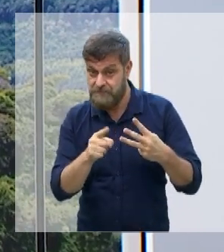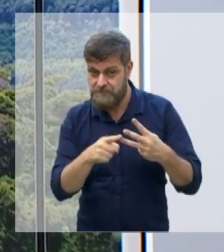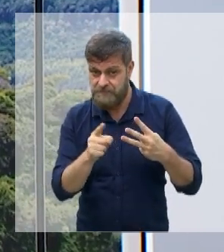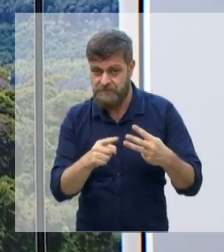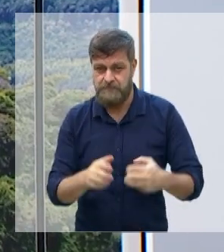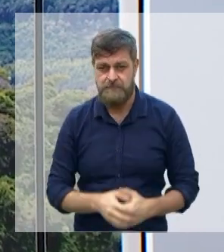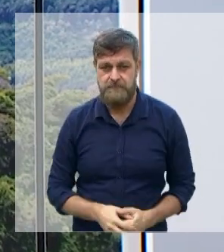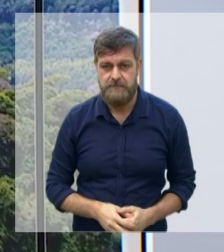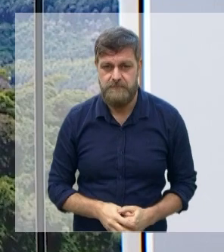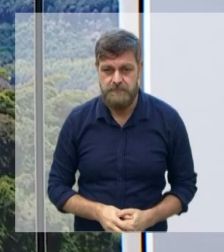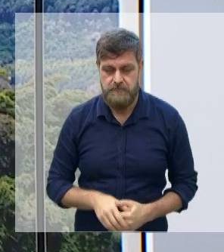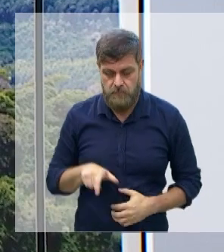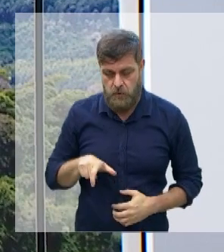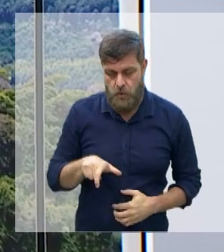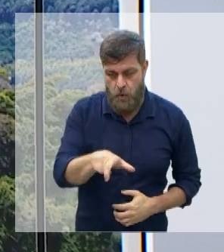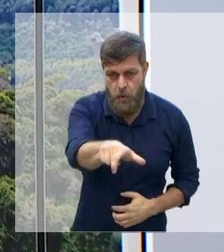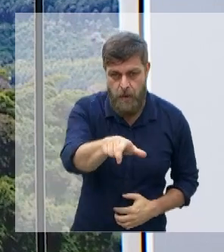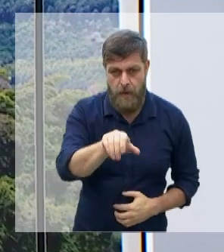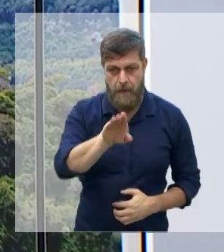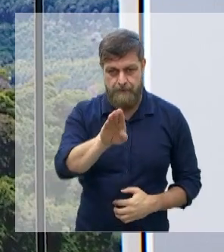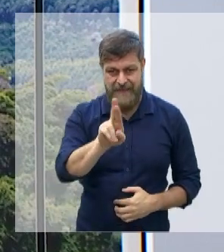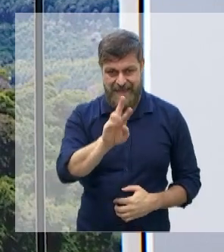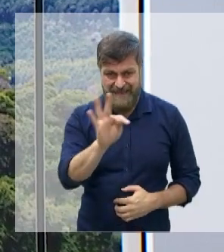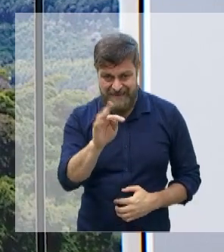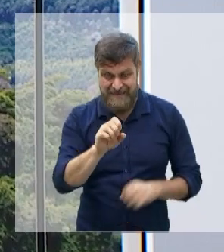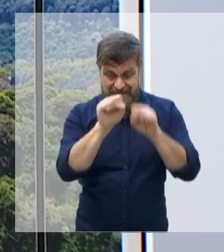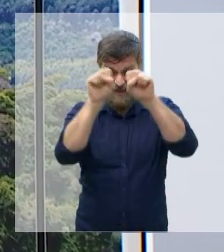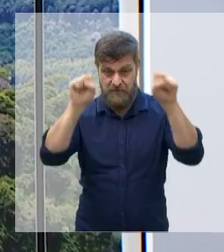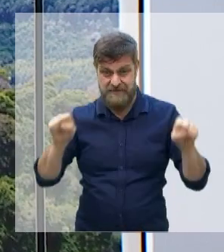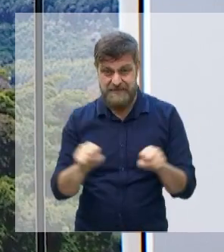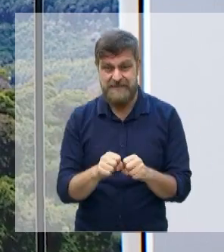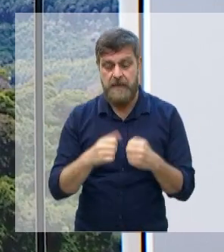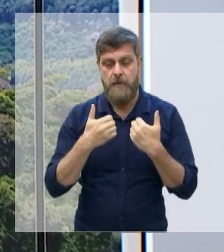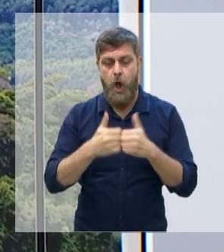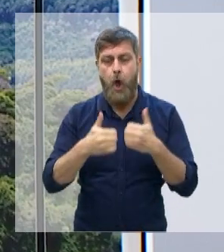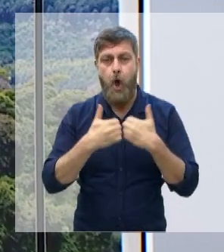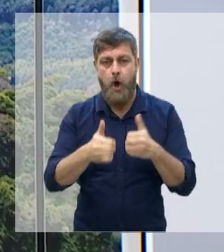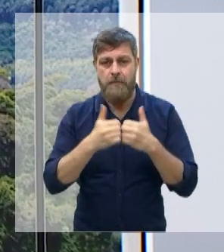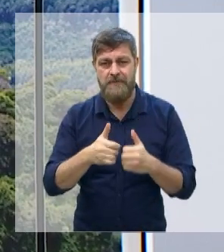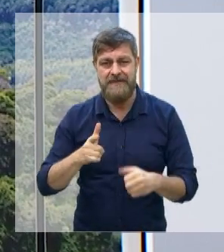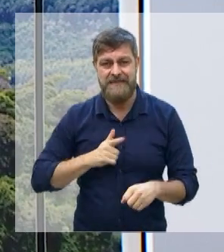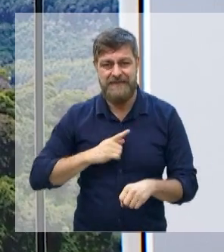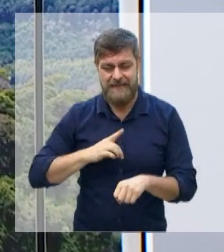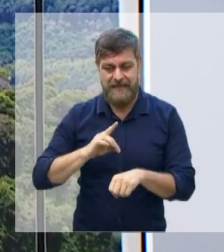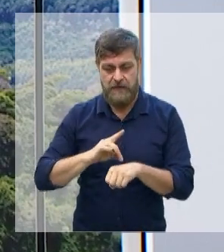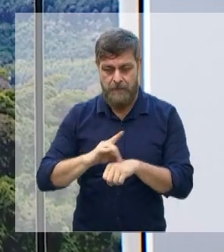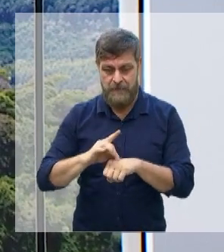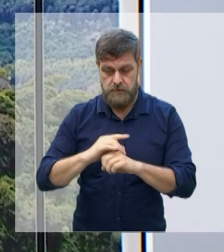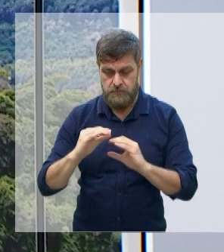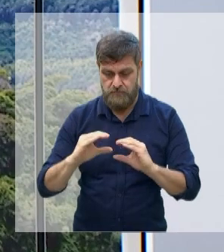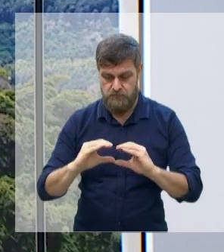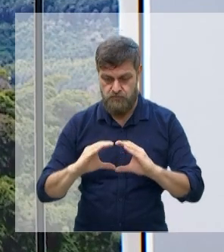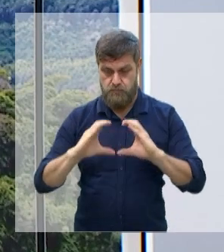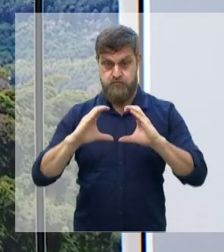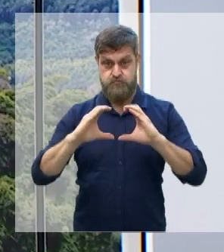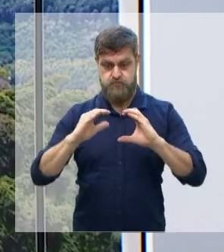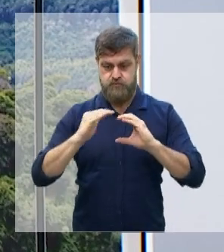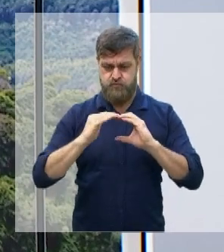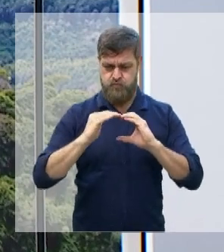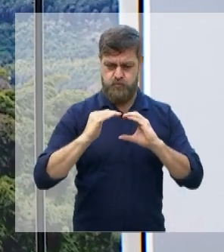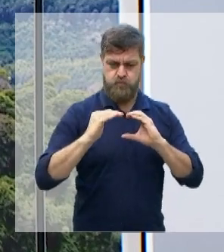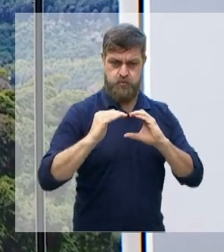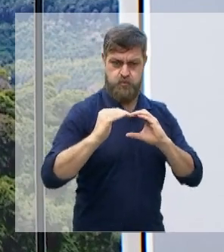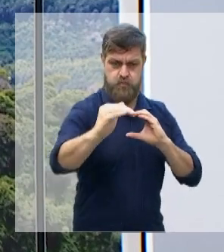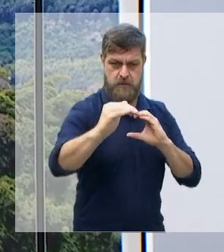o brt é um é um sistema em que os ônibus têm um piso mais alto piso do ônibus não